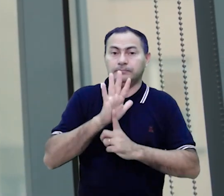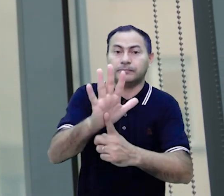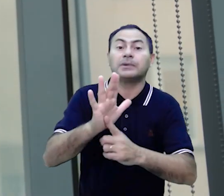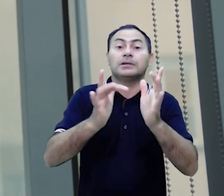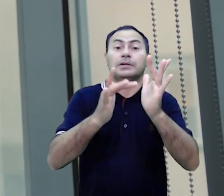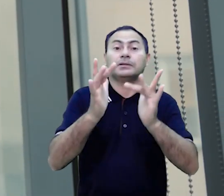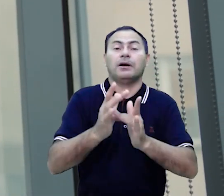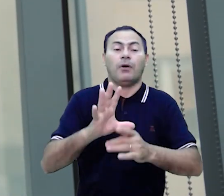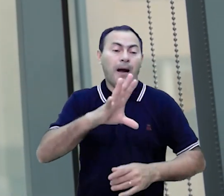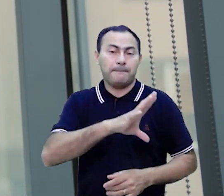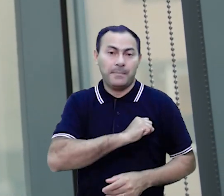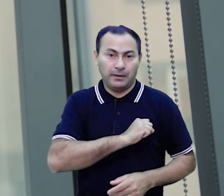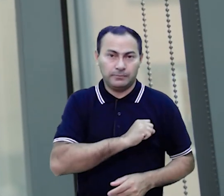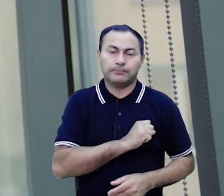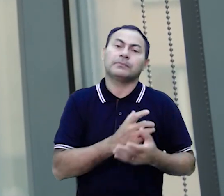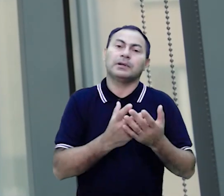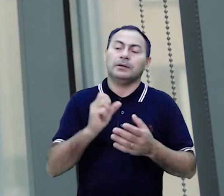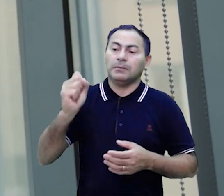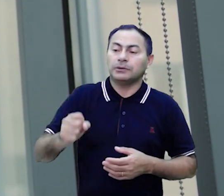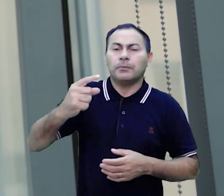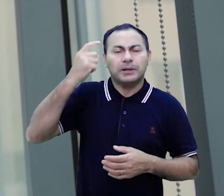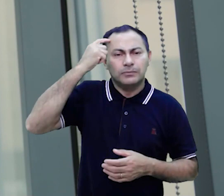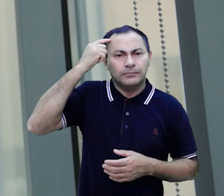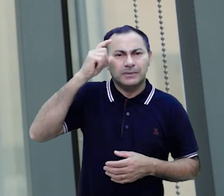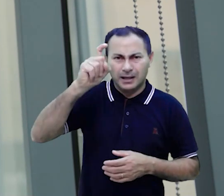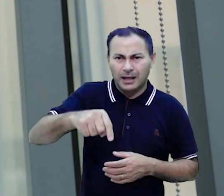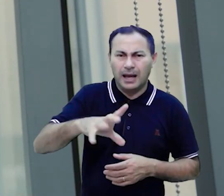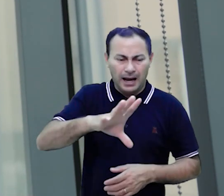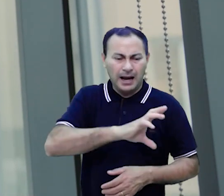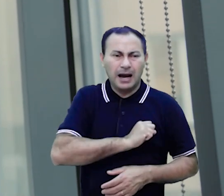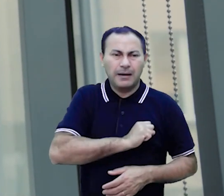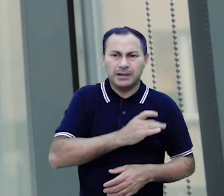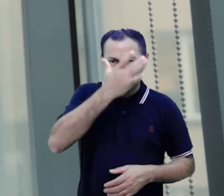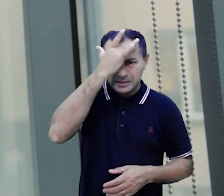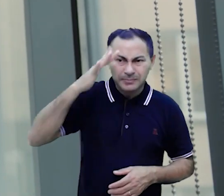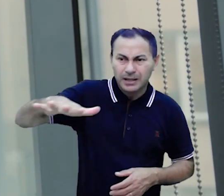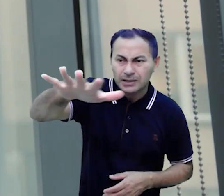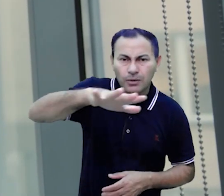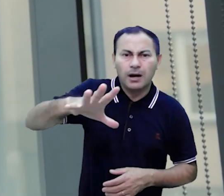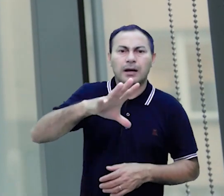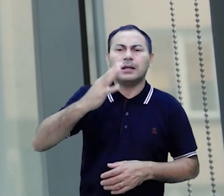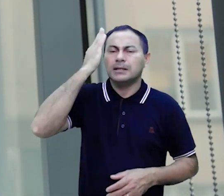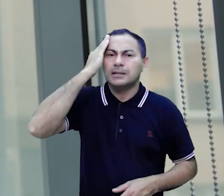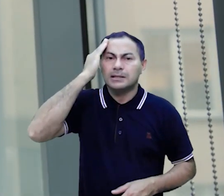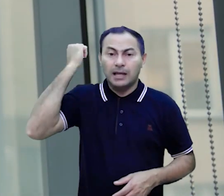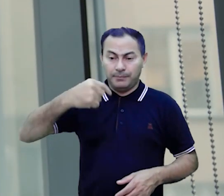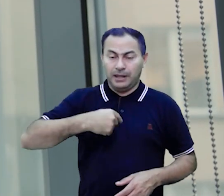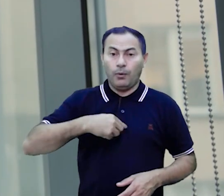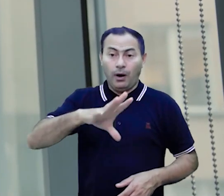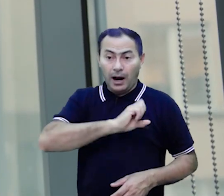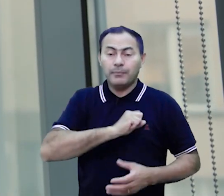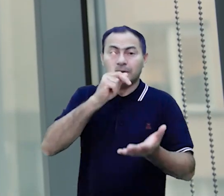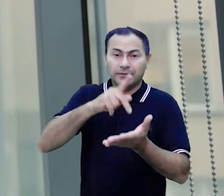teve a revelação de que Jesus os amava, então lhe ocorreu: será que amo essas pessoas? Será que elas